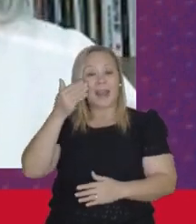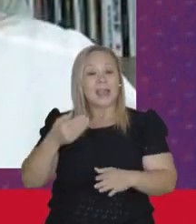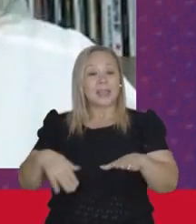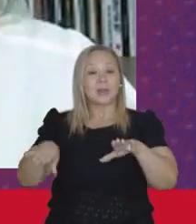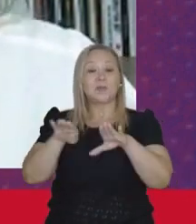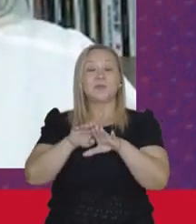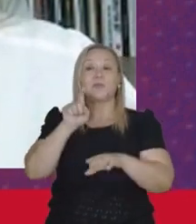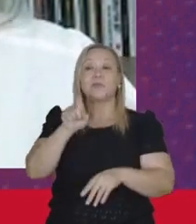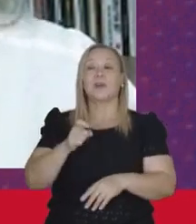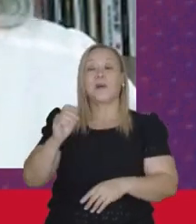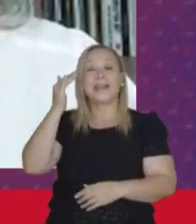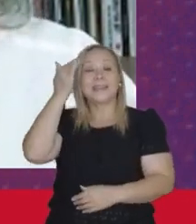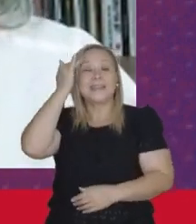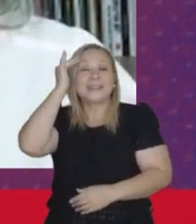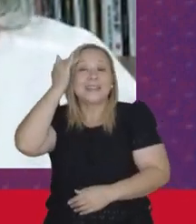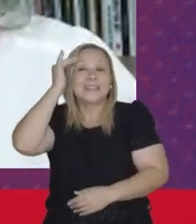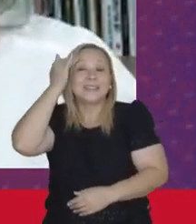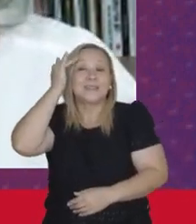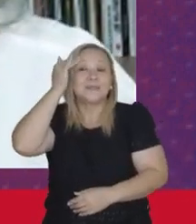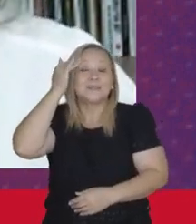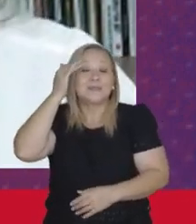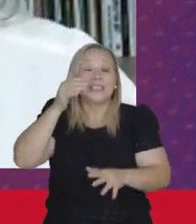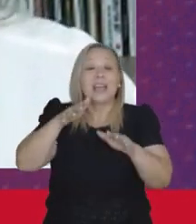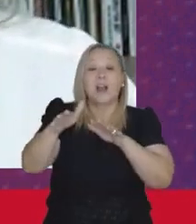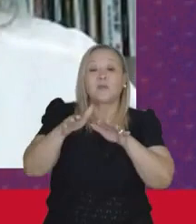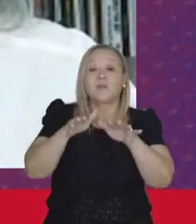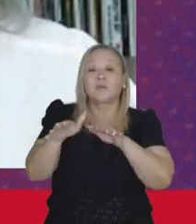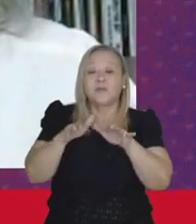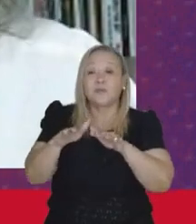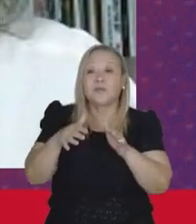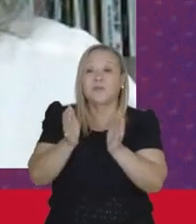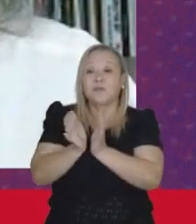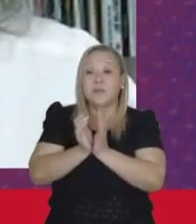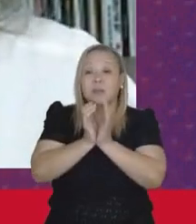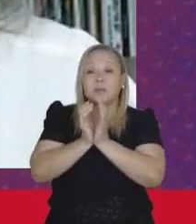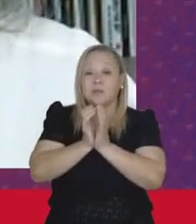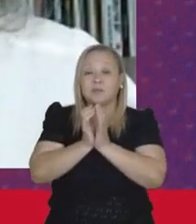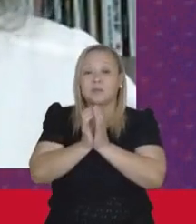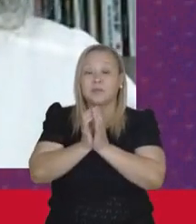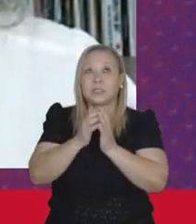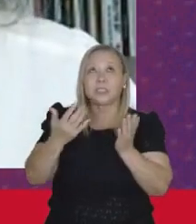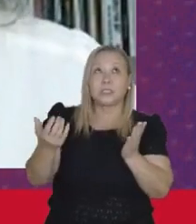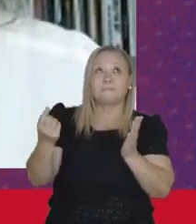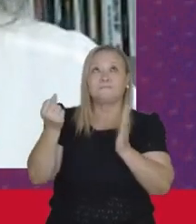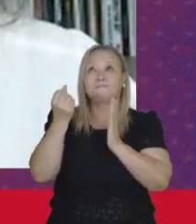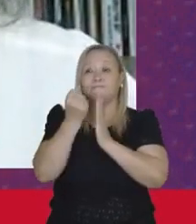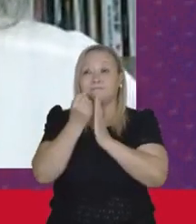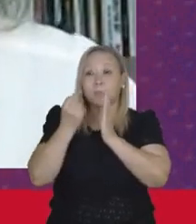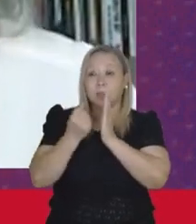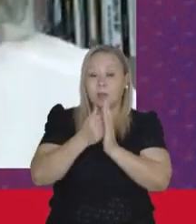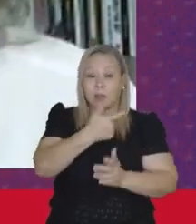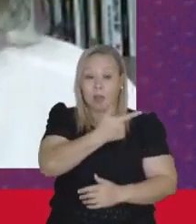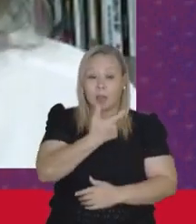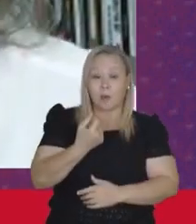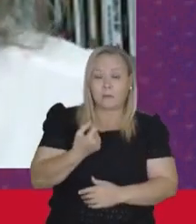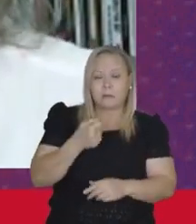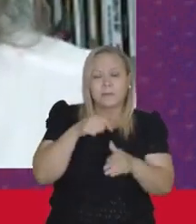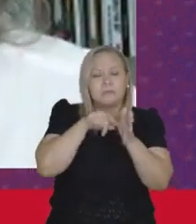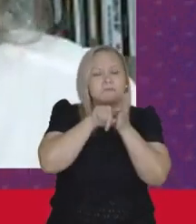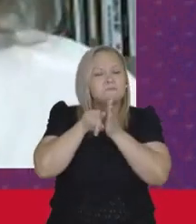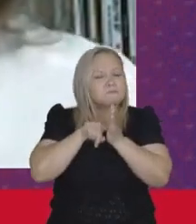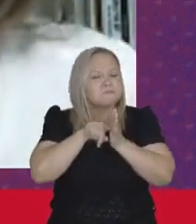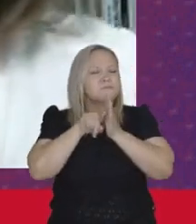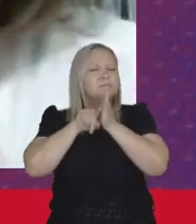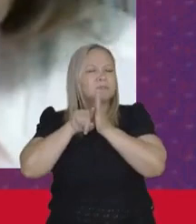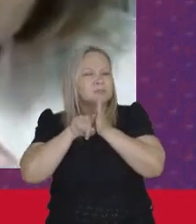à concepção e se refere a um movimento que no decorrer do século XX veio questionar,